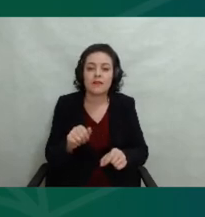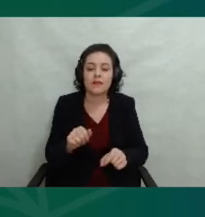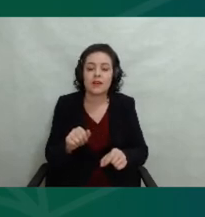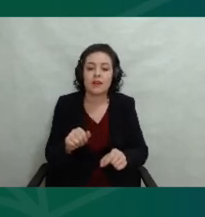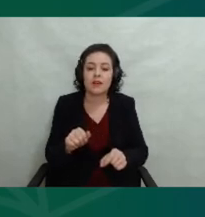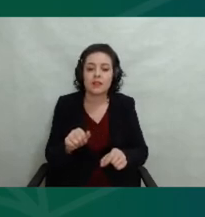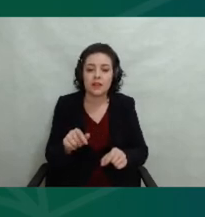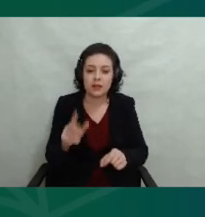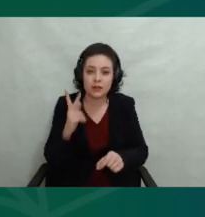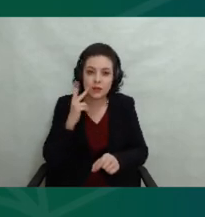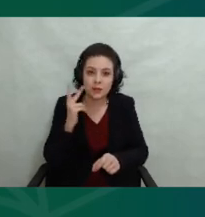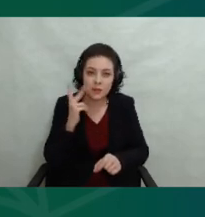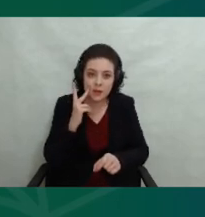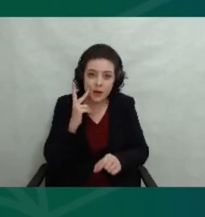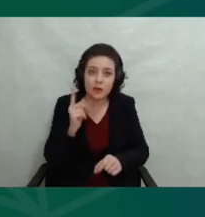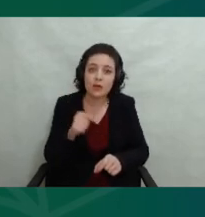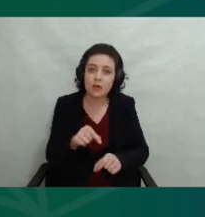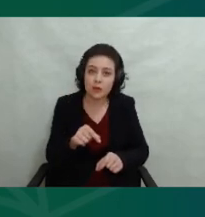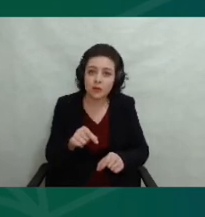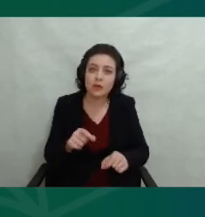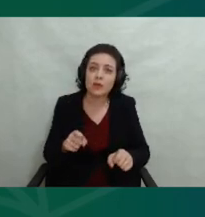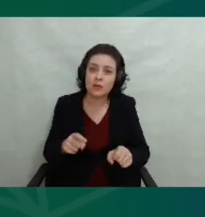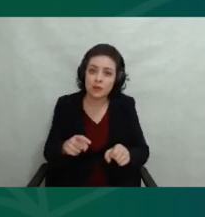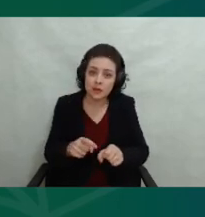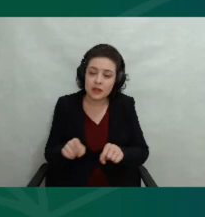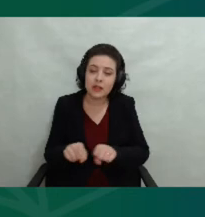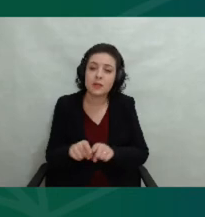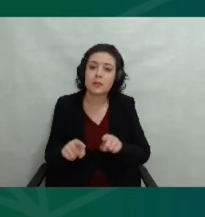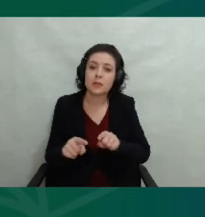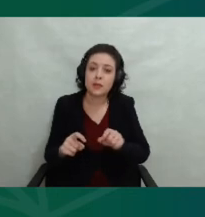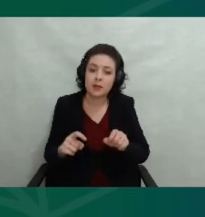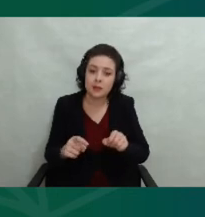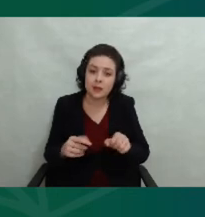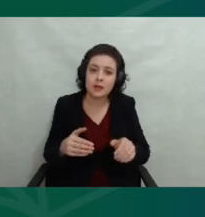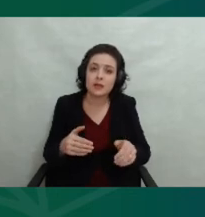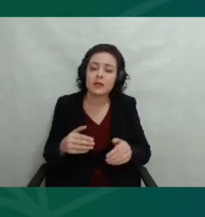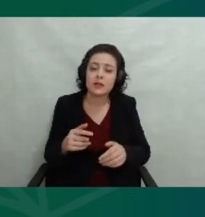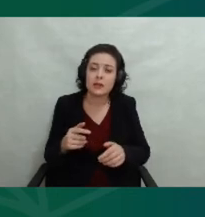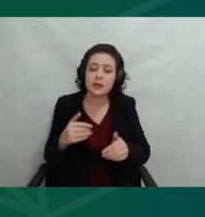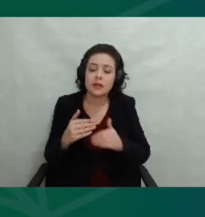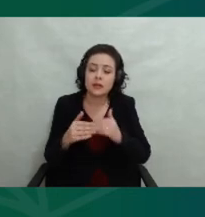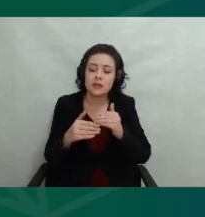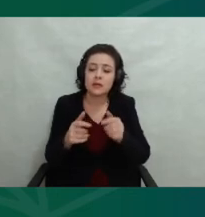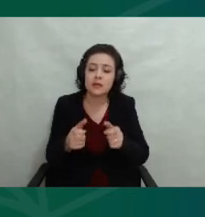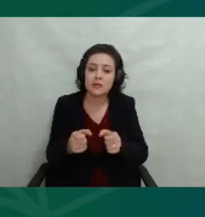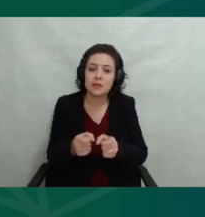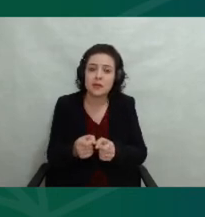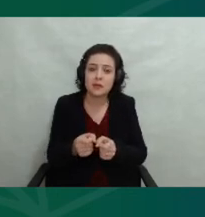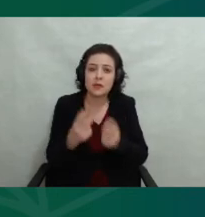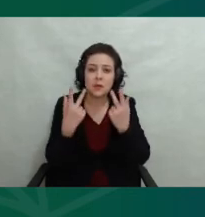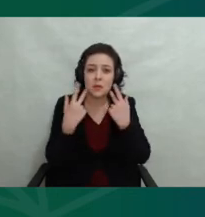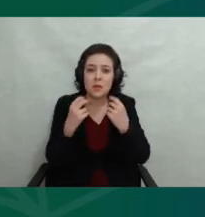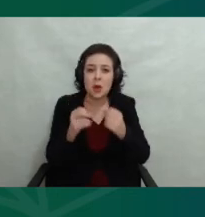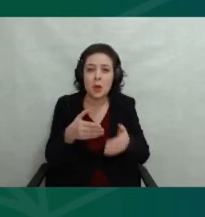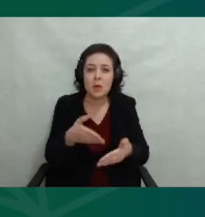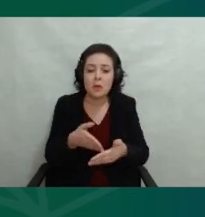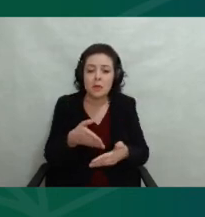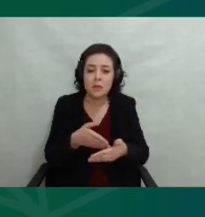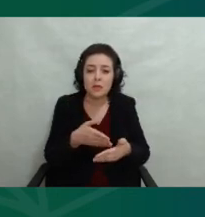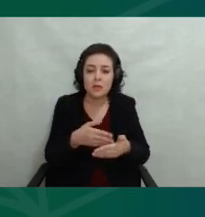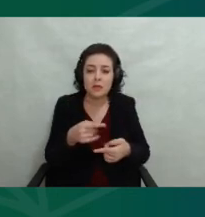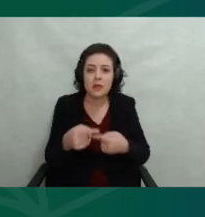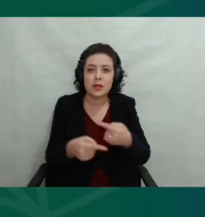que fecundavam os óvulos, os embriões tinham um desenvolvimento anômalo ou retardado após a